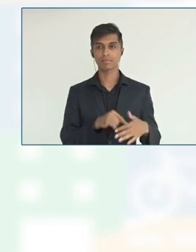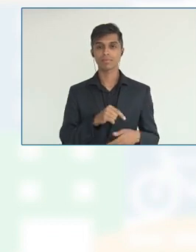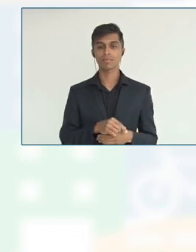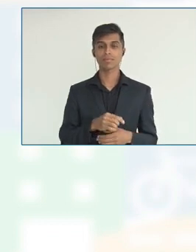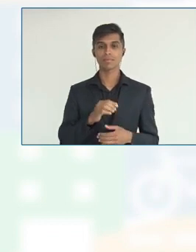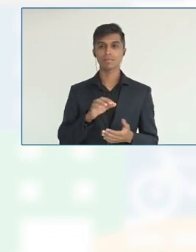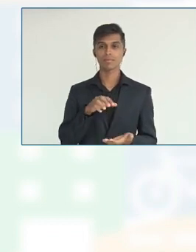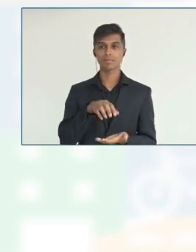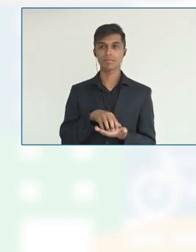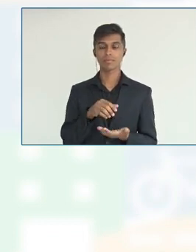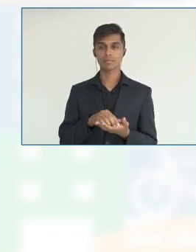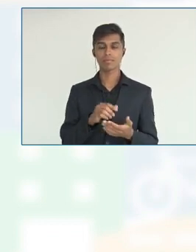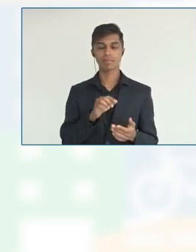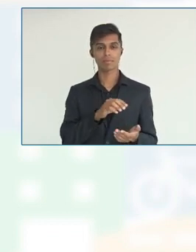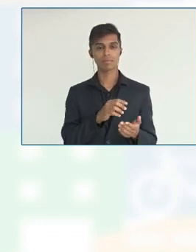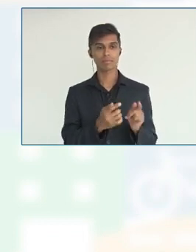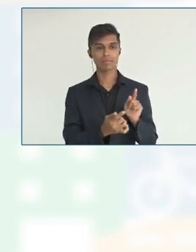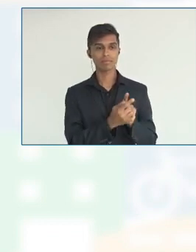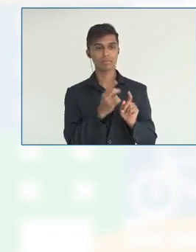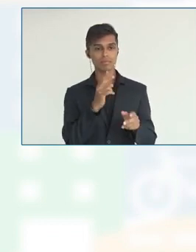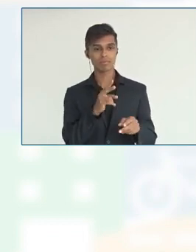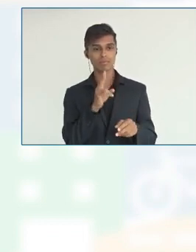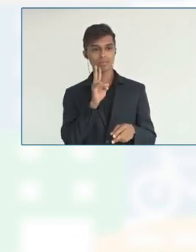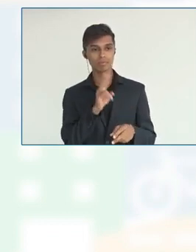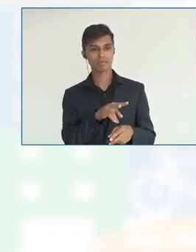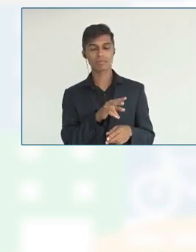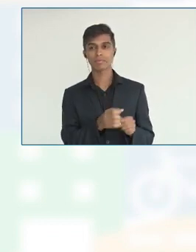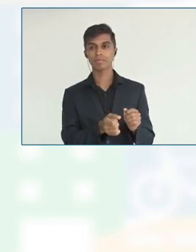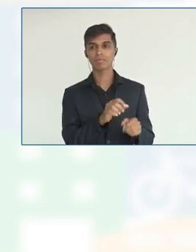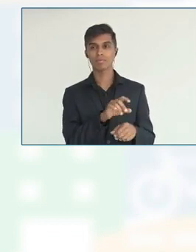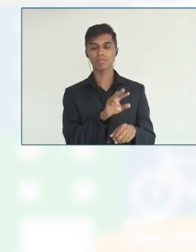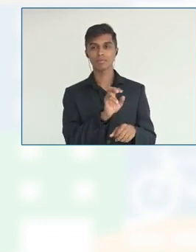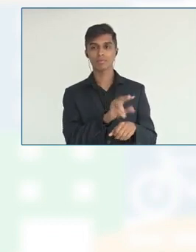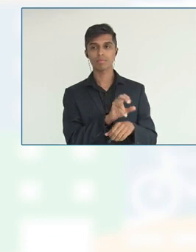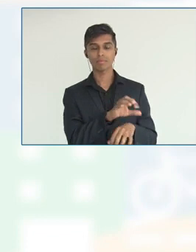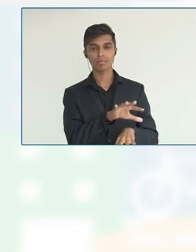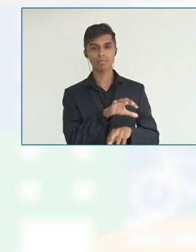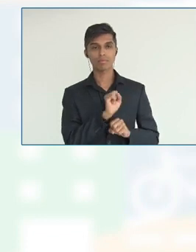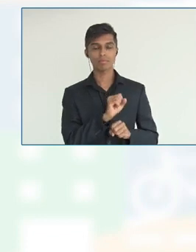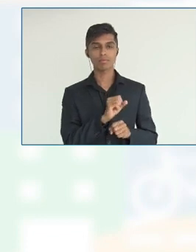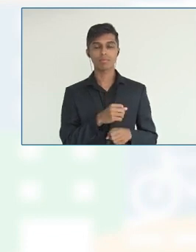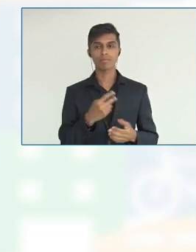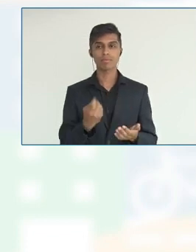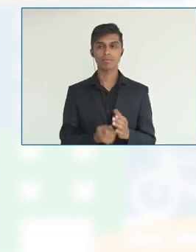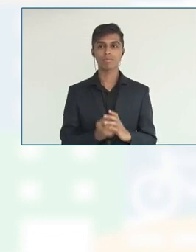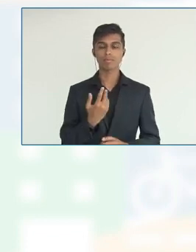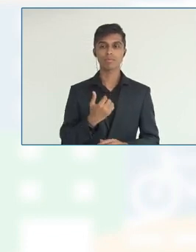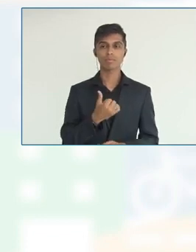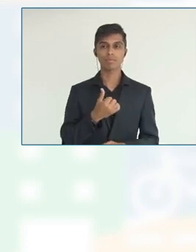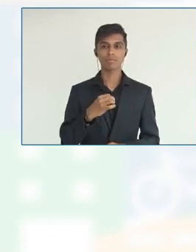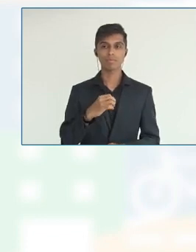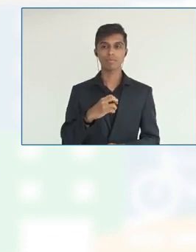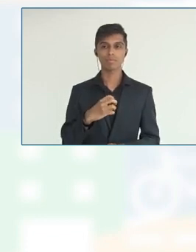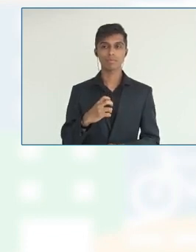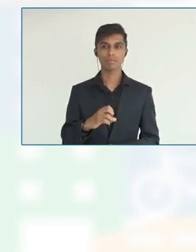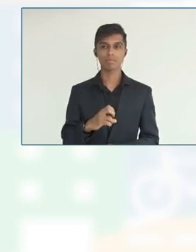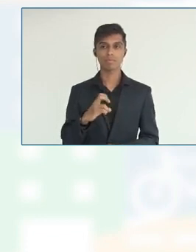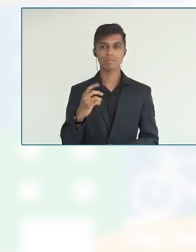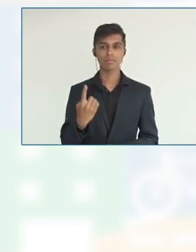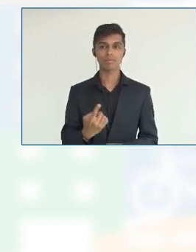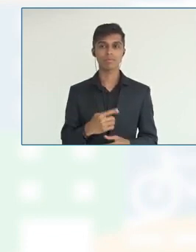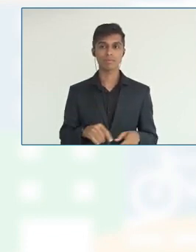que é aquela unidade de assistência que foi criada em 1971, o Laboratório de Análises Toxicológicas, que